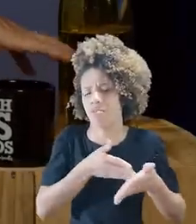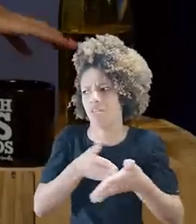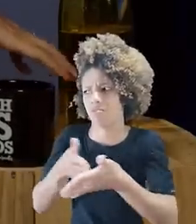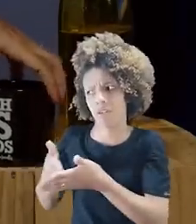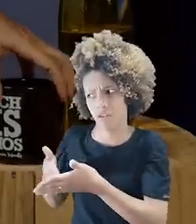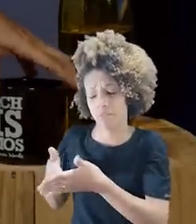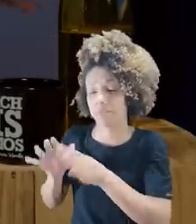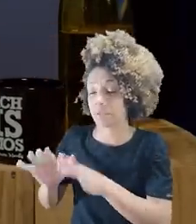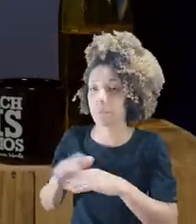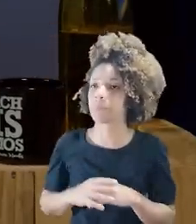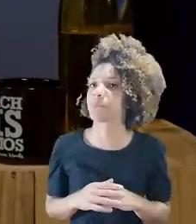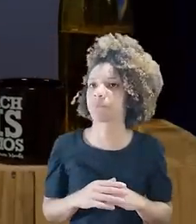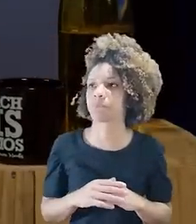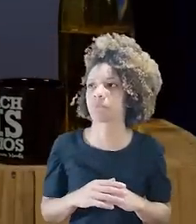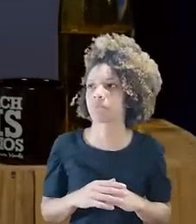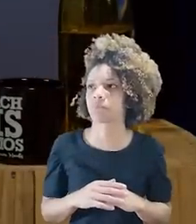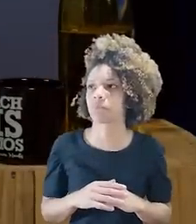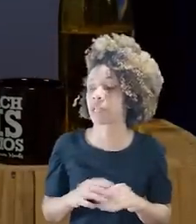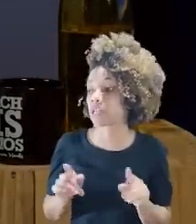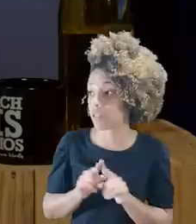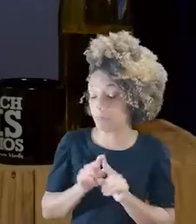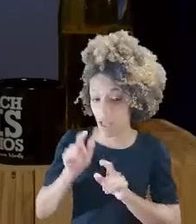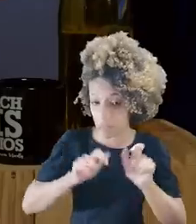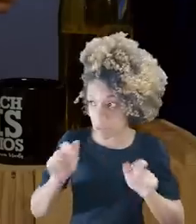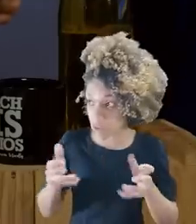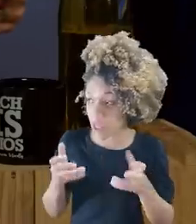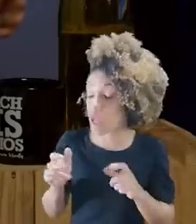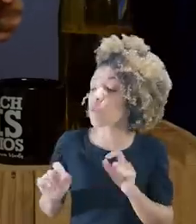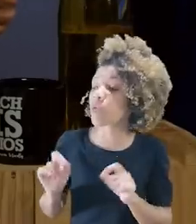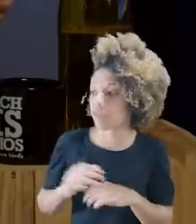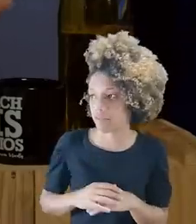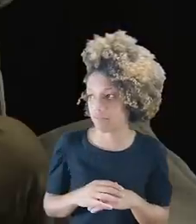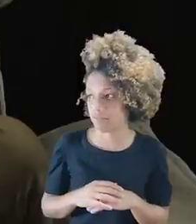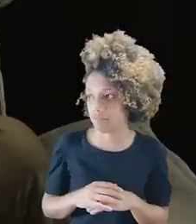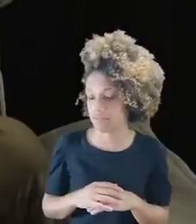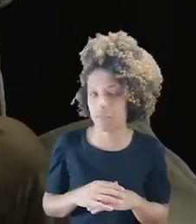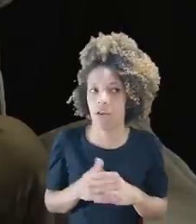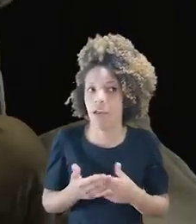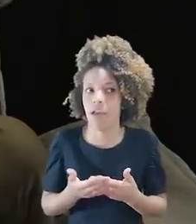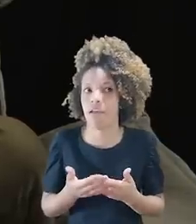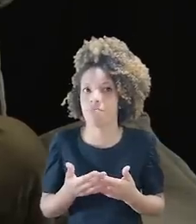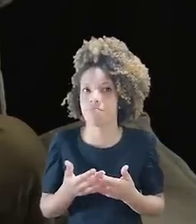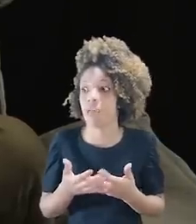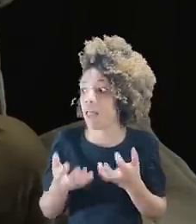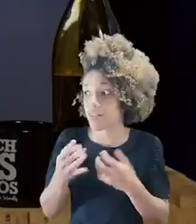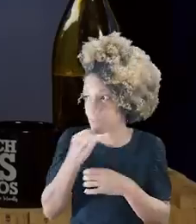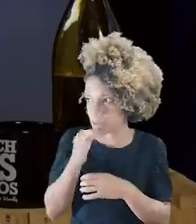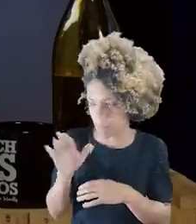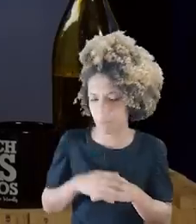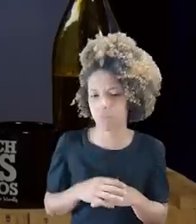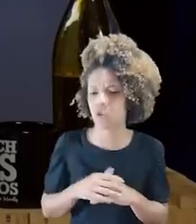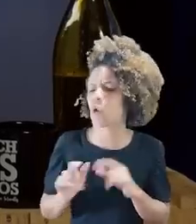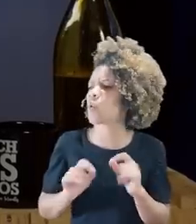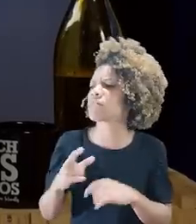tem ah ah vamos fazer alguma coisa junto do passado aí interessa entendeu que eu tô falando mas trocar uma ideia tipo